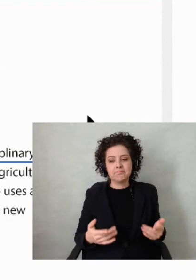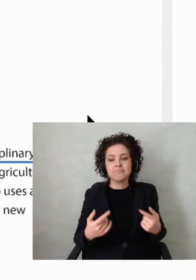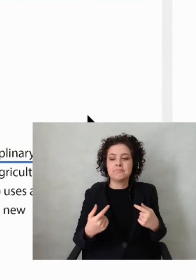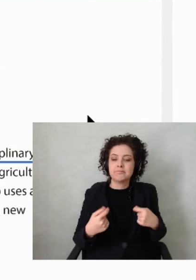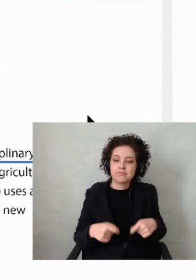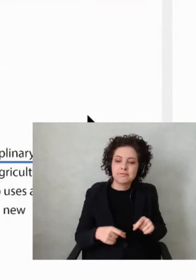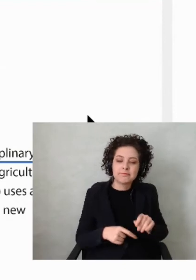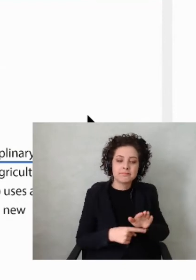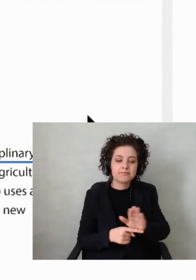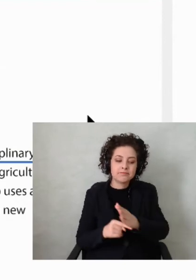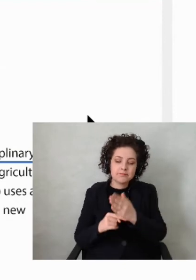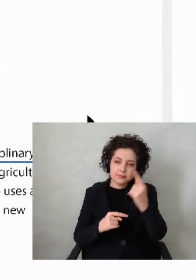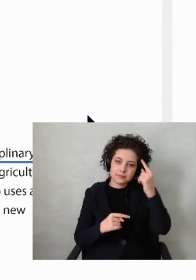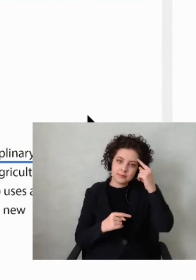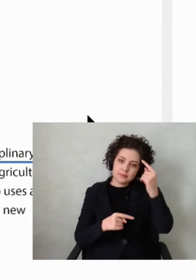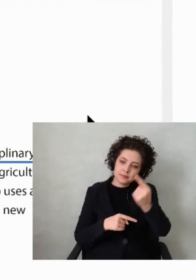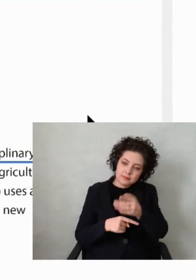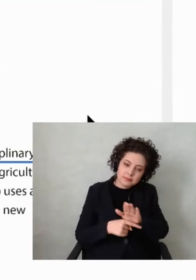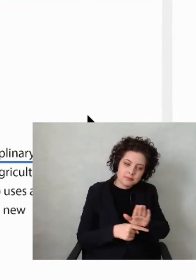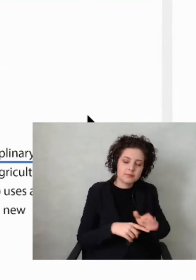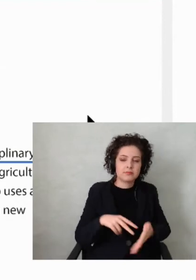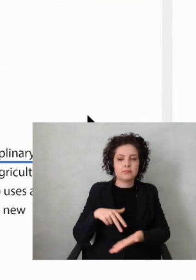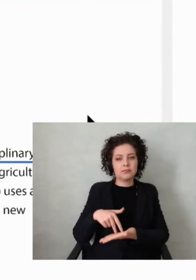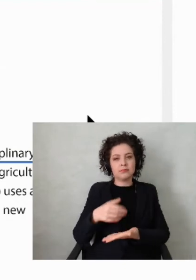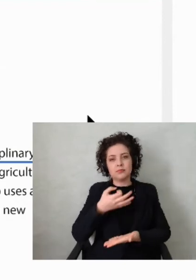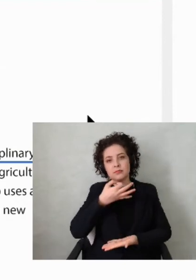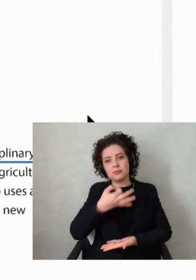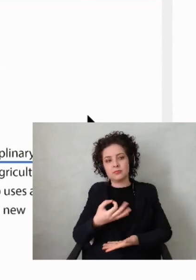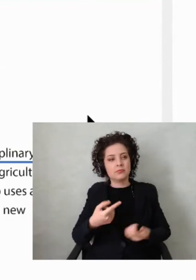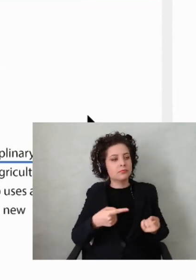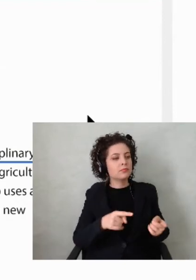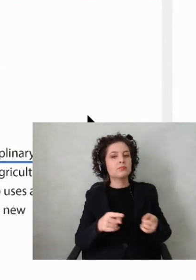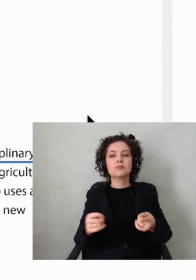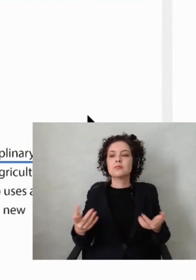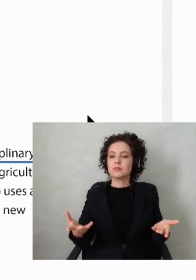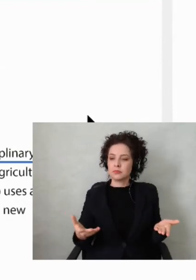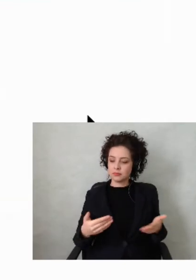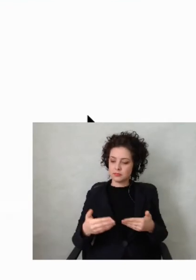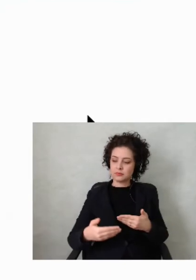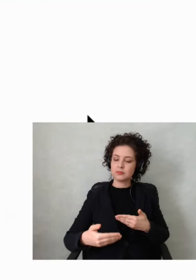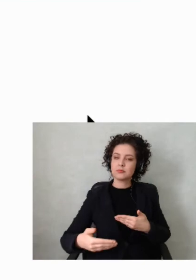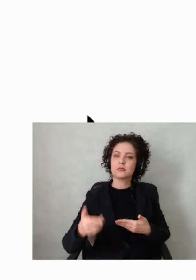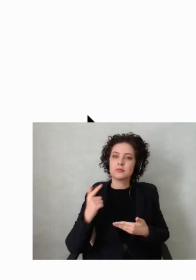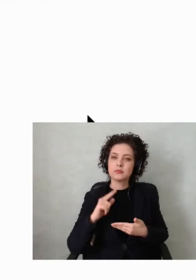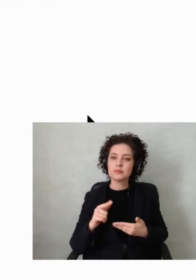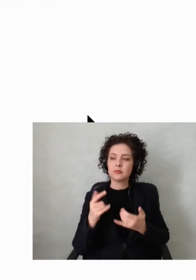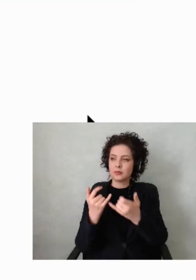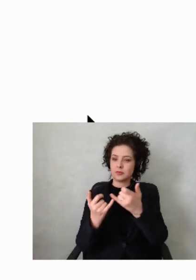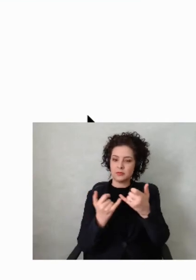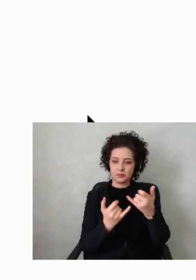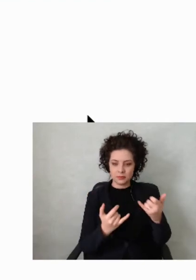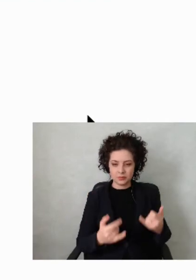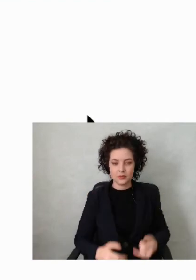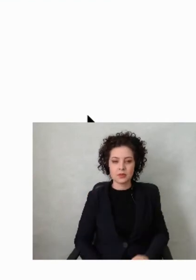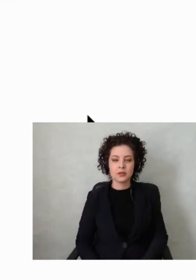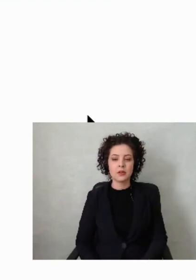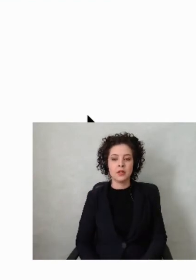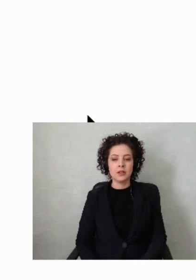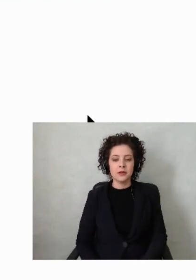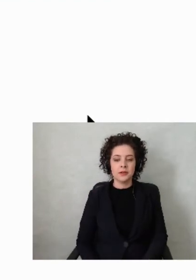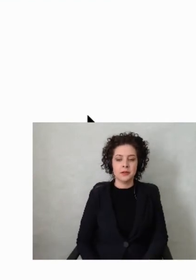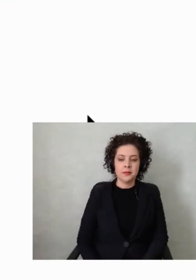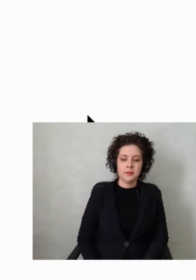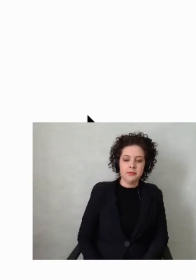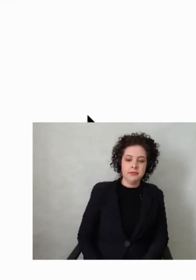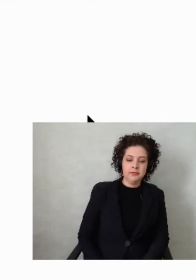gente possa se posicionar em desafios outros que virão semelhantes a esse que a gente está vendo com o Covid.